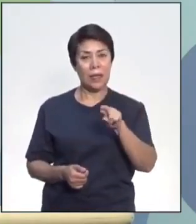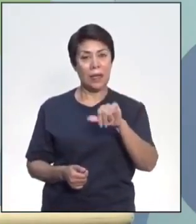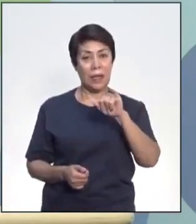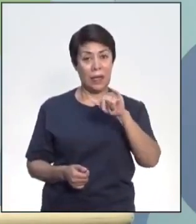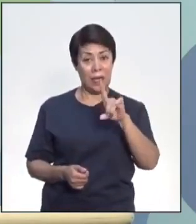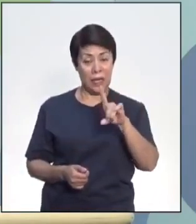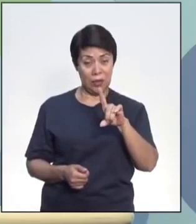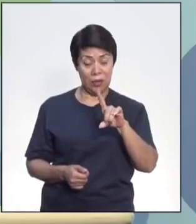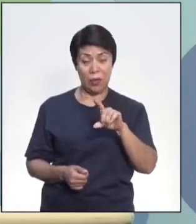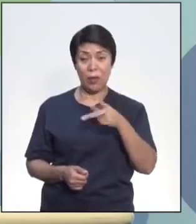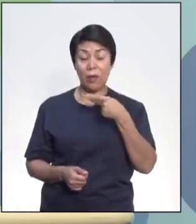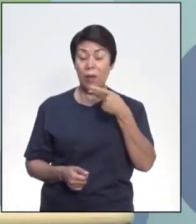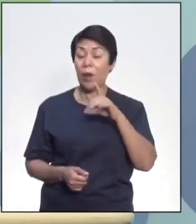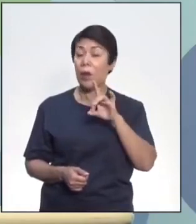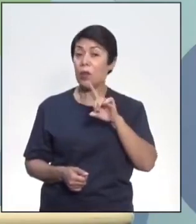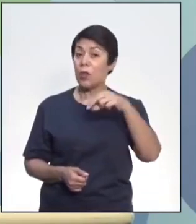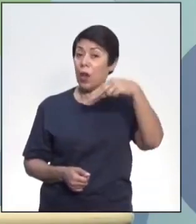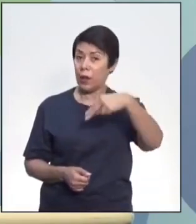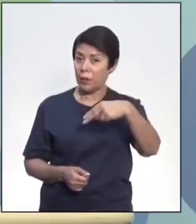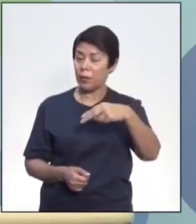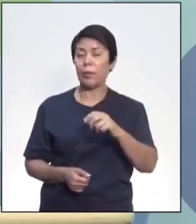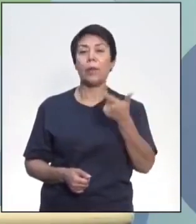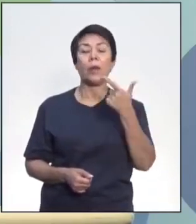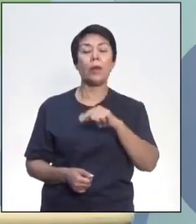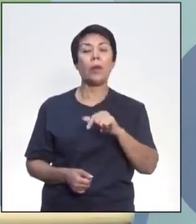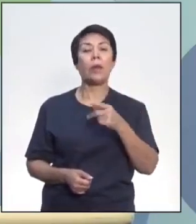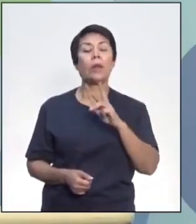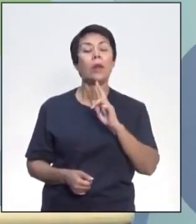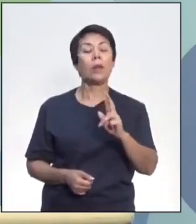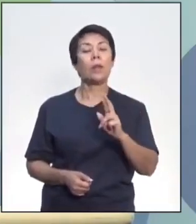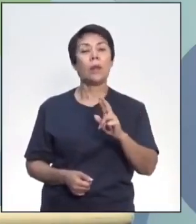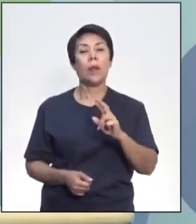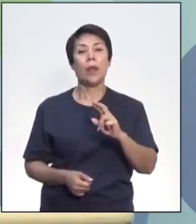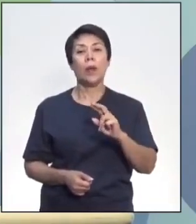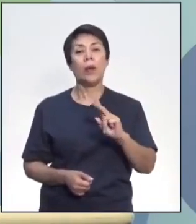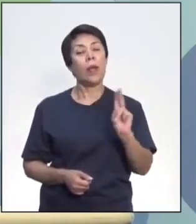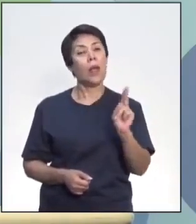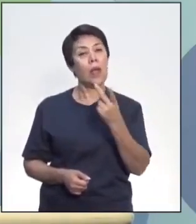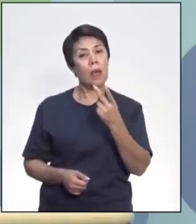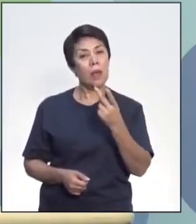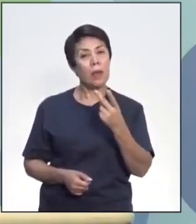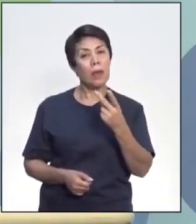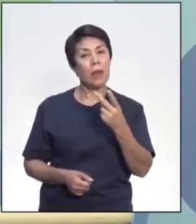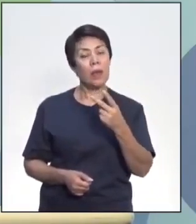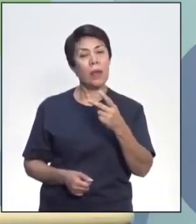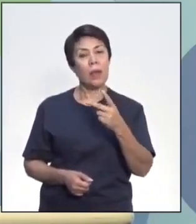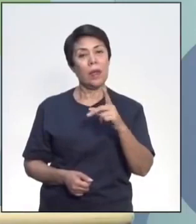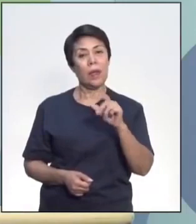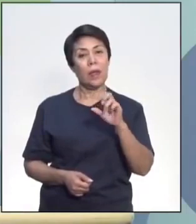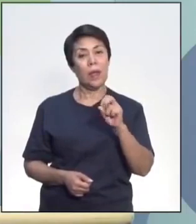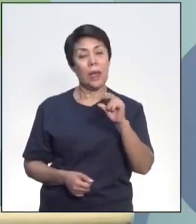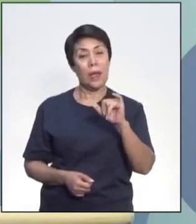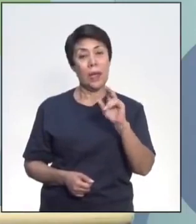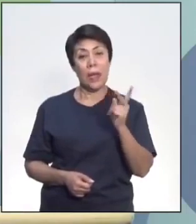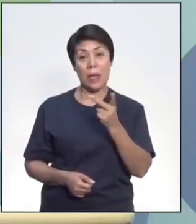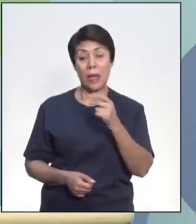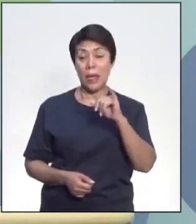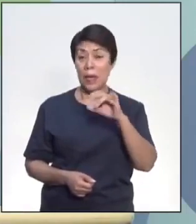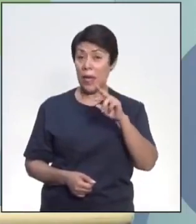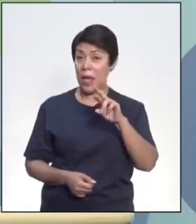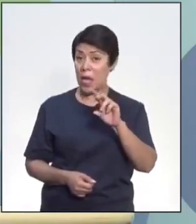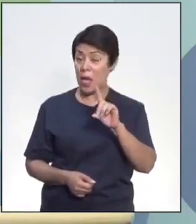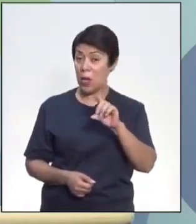a Marlene, ela falou o hidrogênio e também o